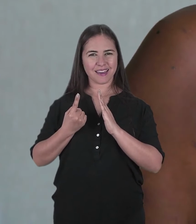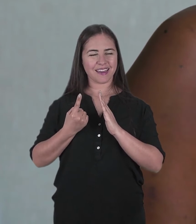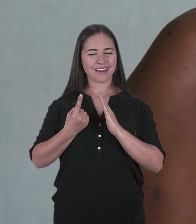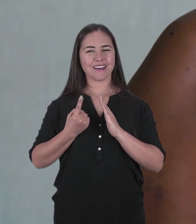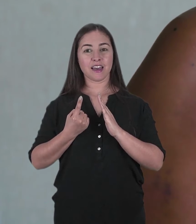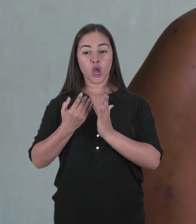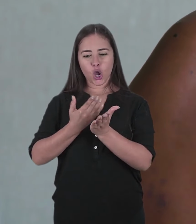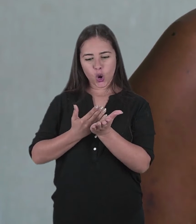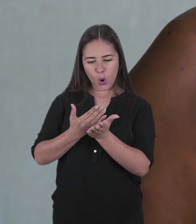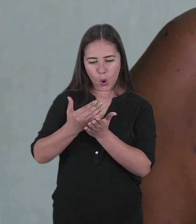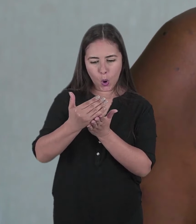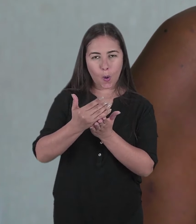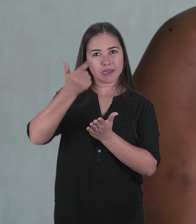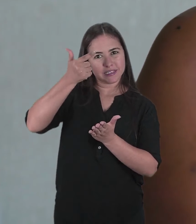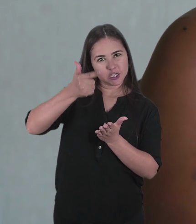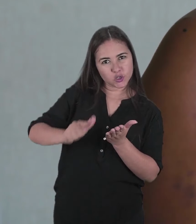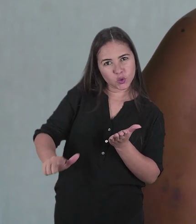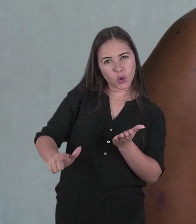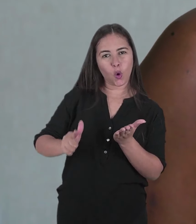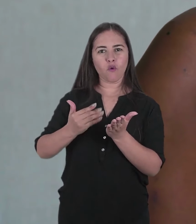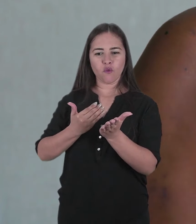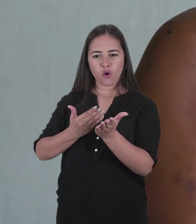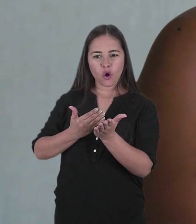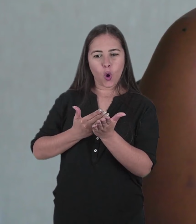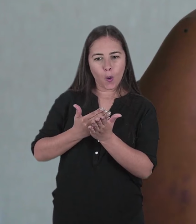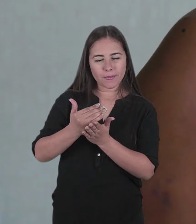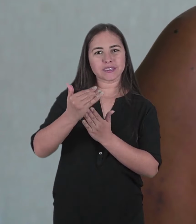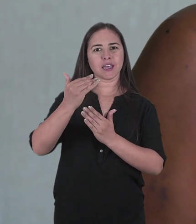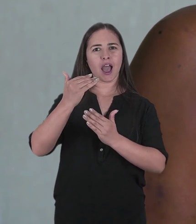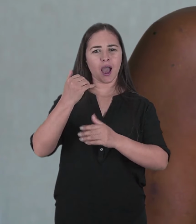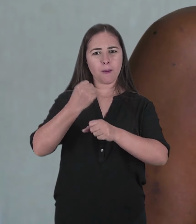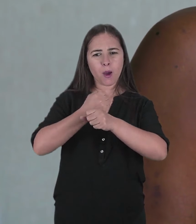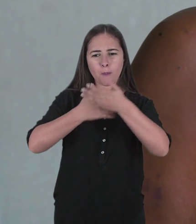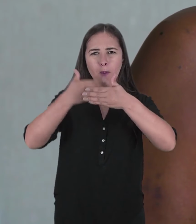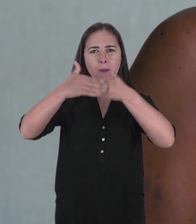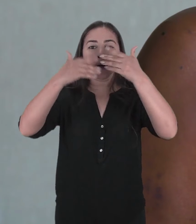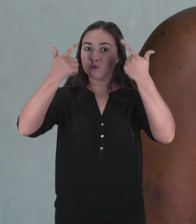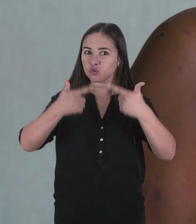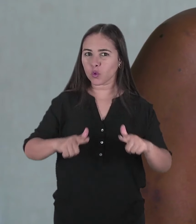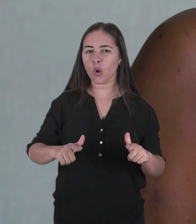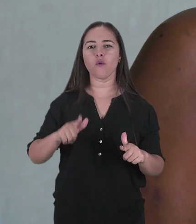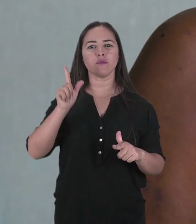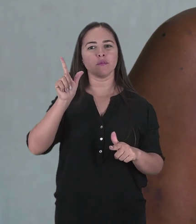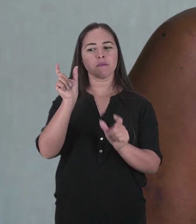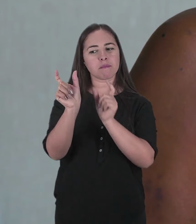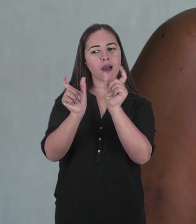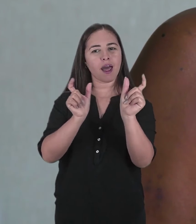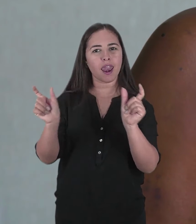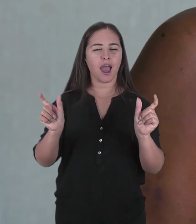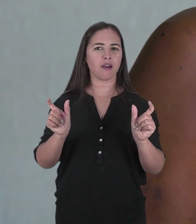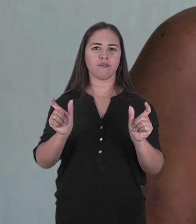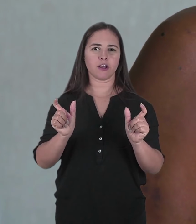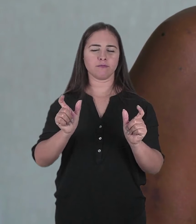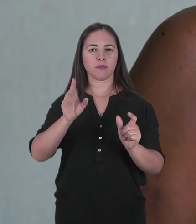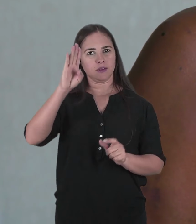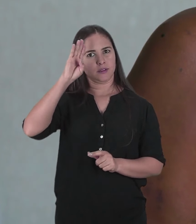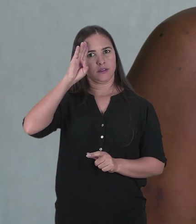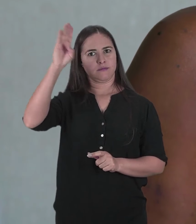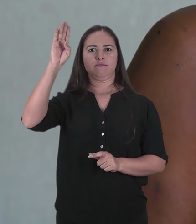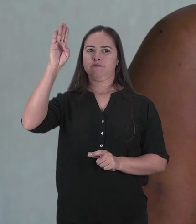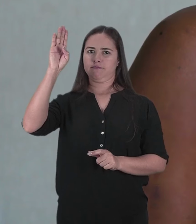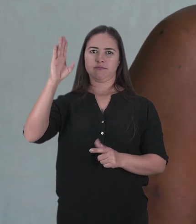o recomeçar, o reconhecer, o reconstruir é palavra de ordem,